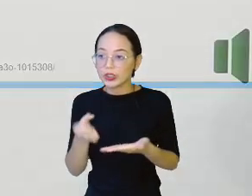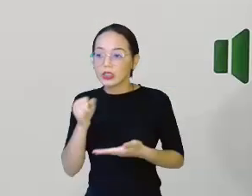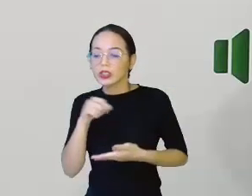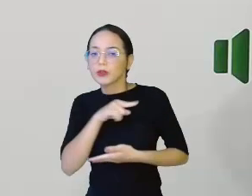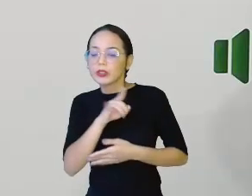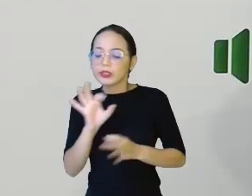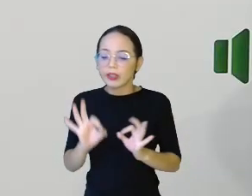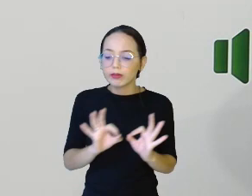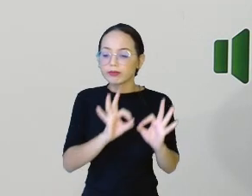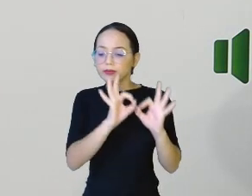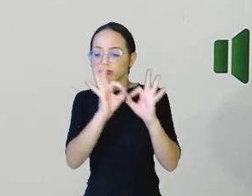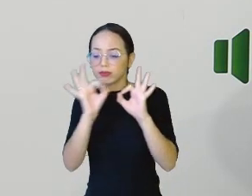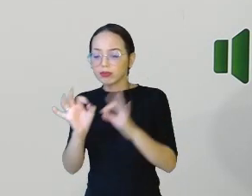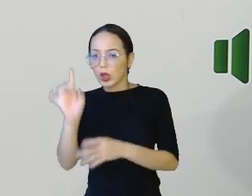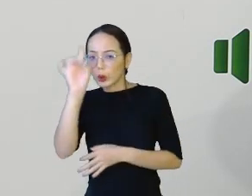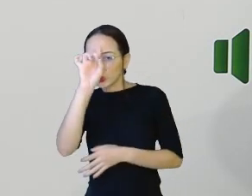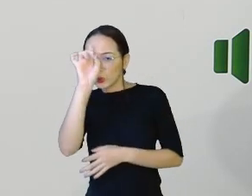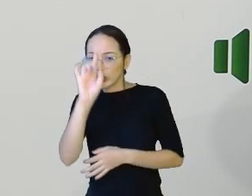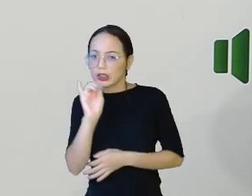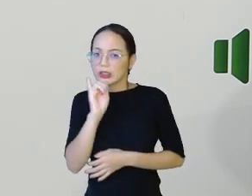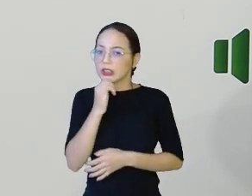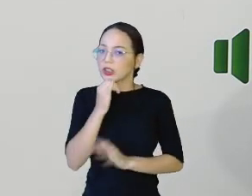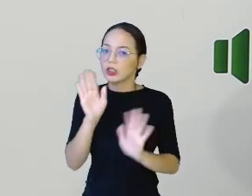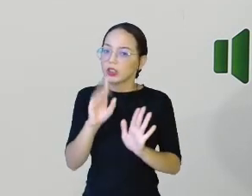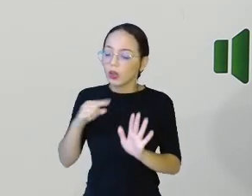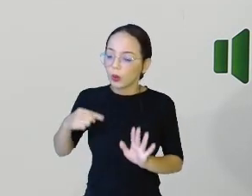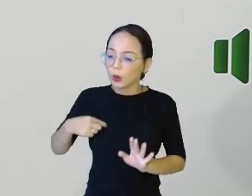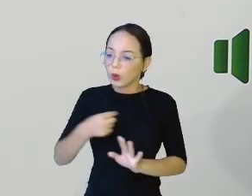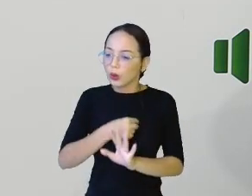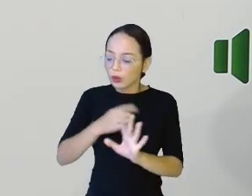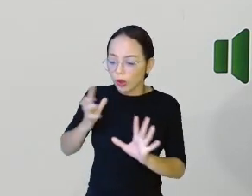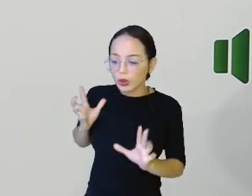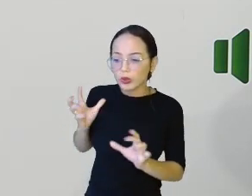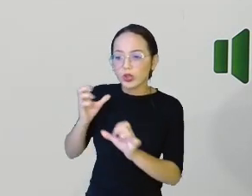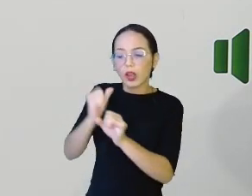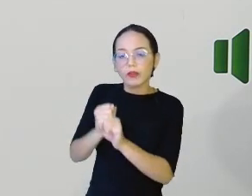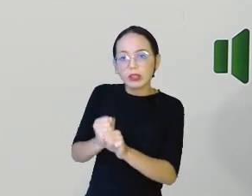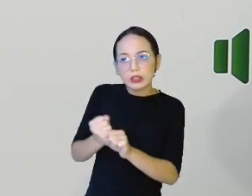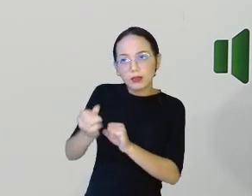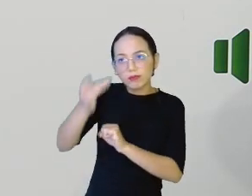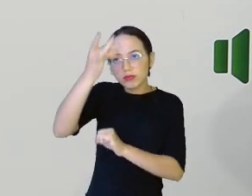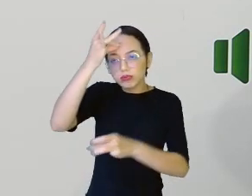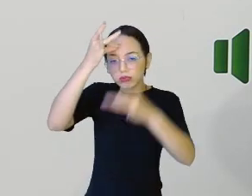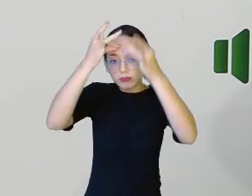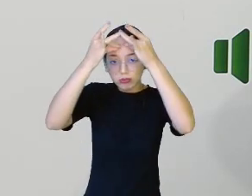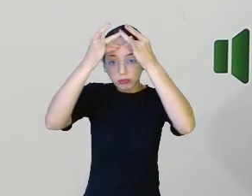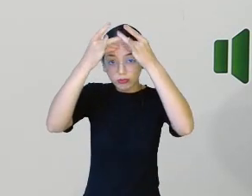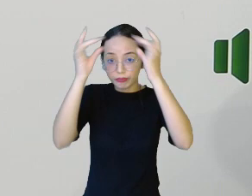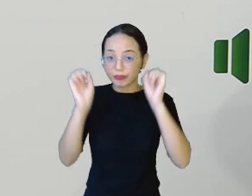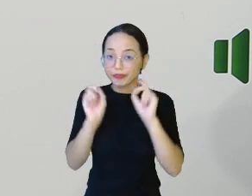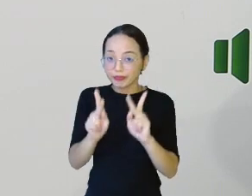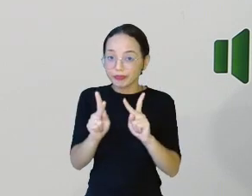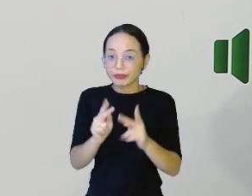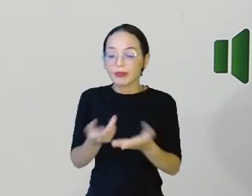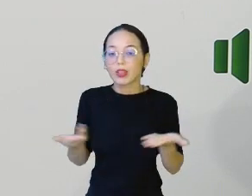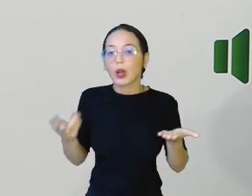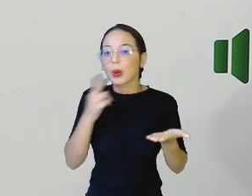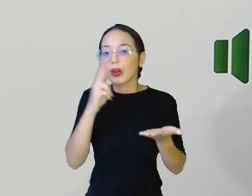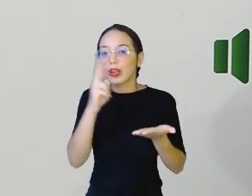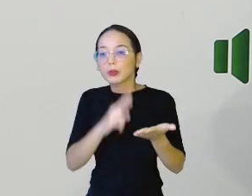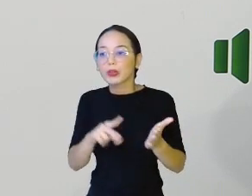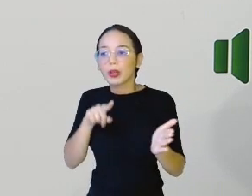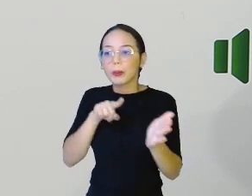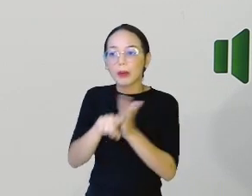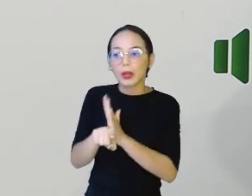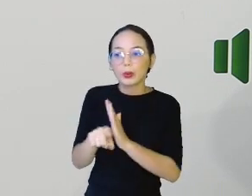vem assistindo todos os dias, não desanima. A gente reforça o conteúdo para que ele fique bem fixado na sua cabecinha. Então, vamos responder a